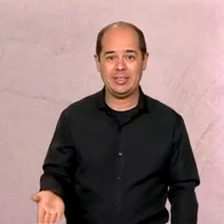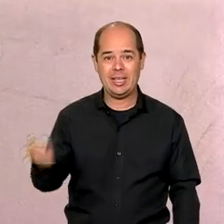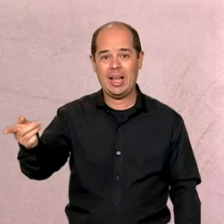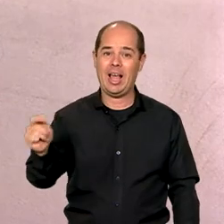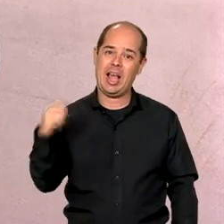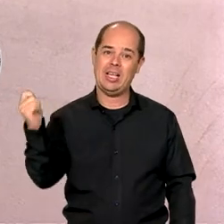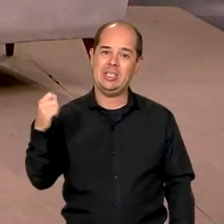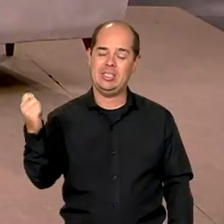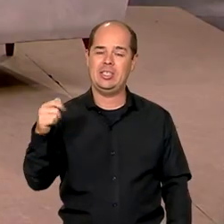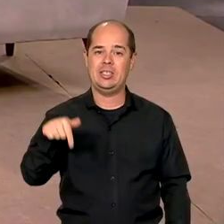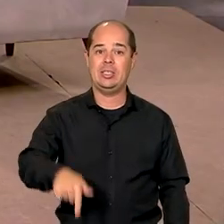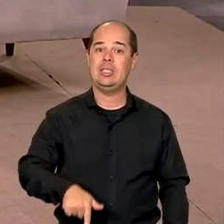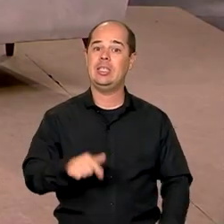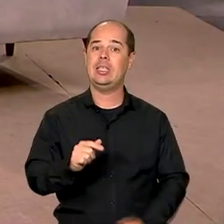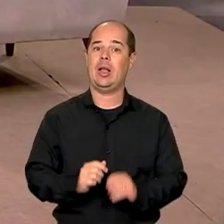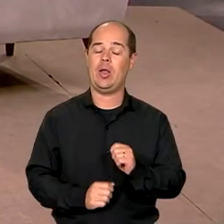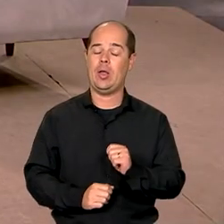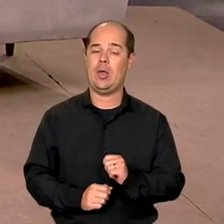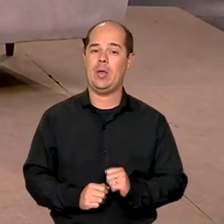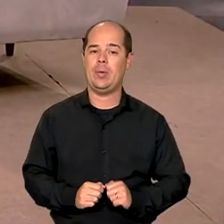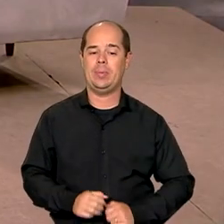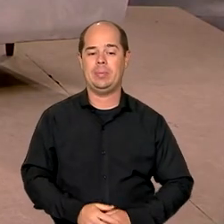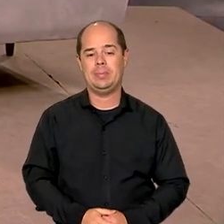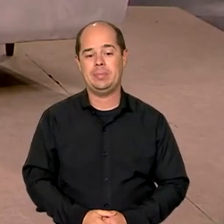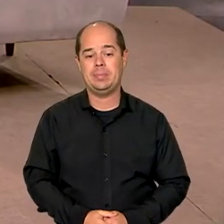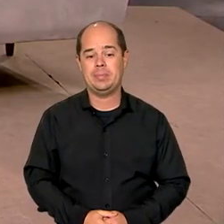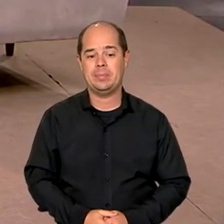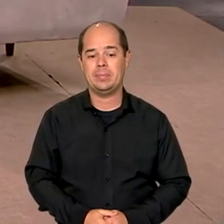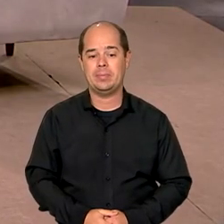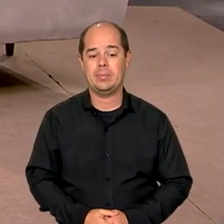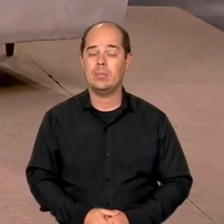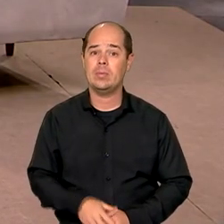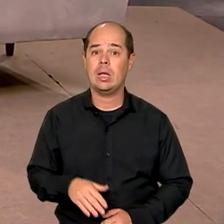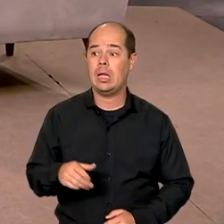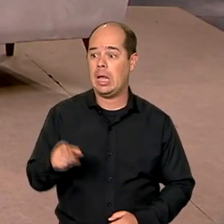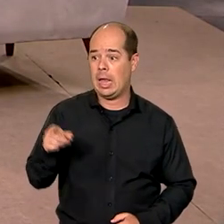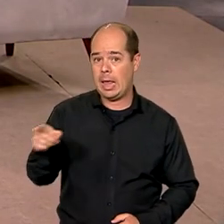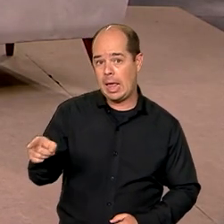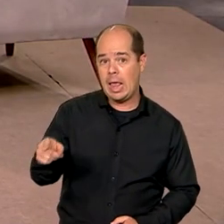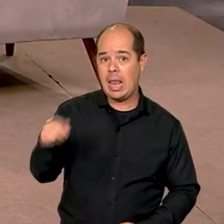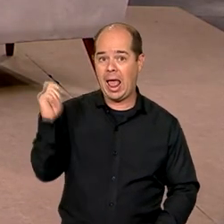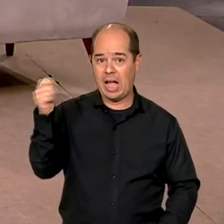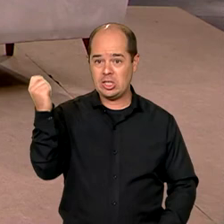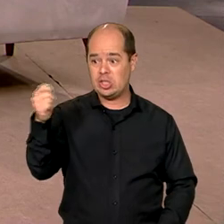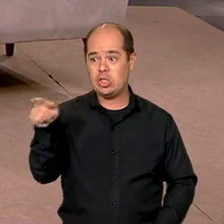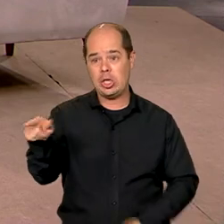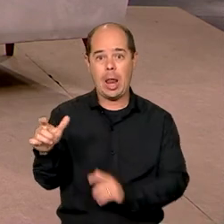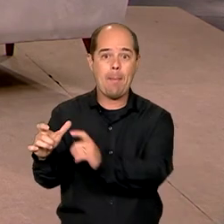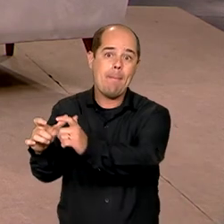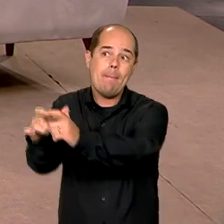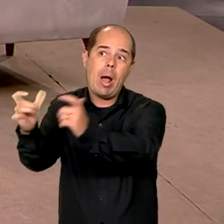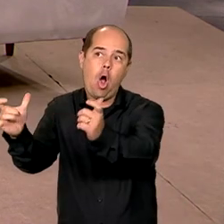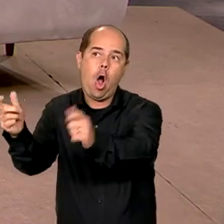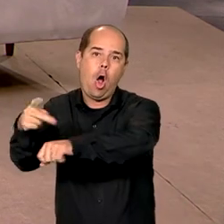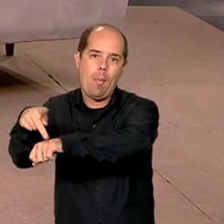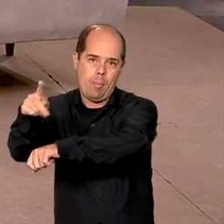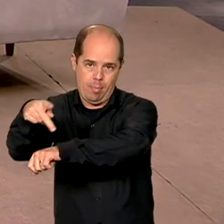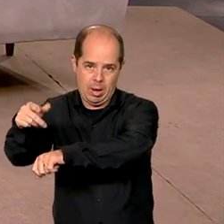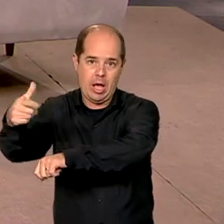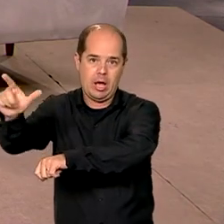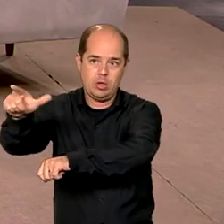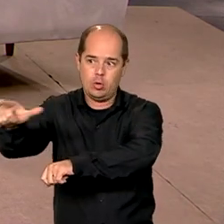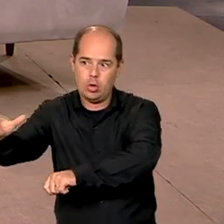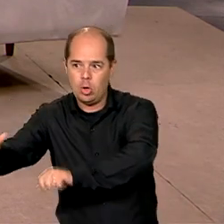essa homenagem? Qual que é a participação da Argentina nesse evento? É uma participação maior do que a dos outros países. Eles estão trazendo muito mais